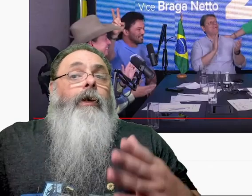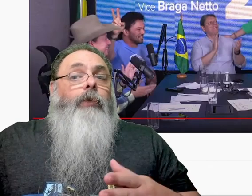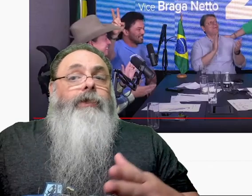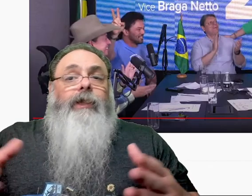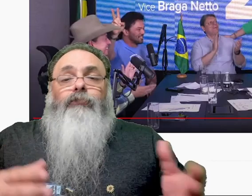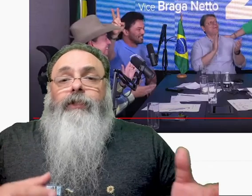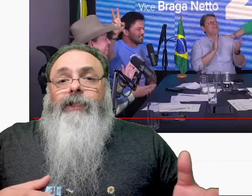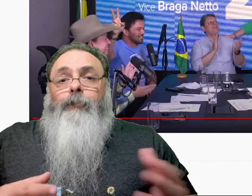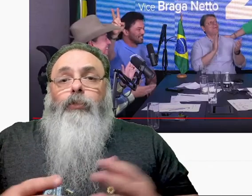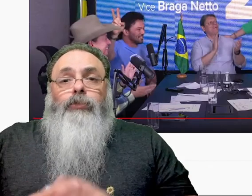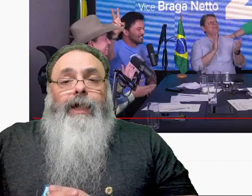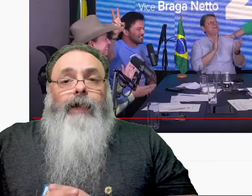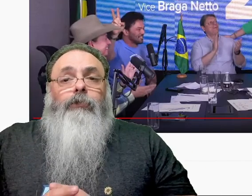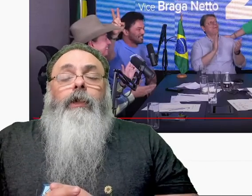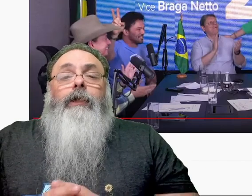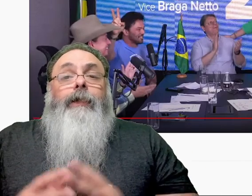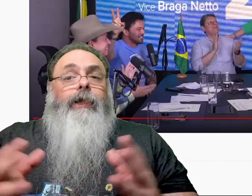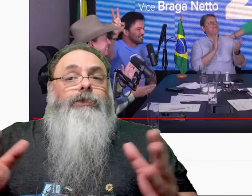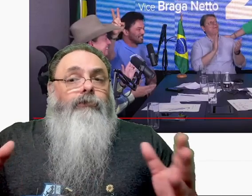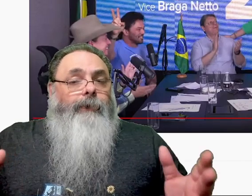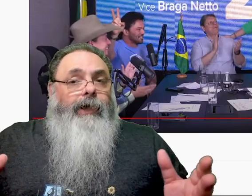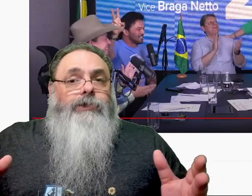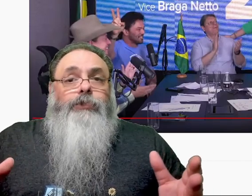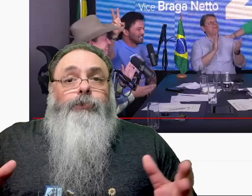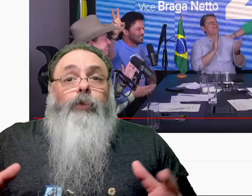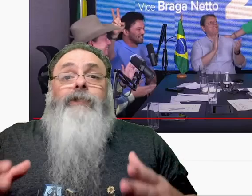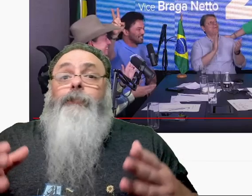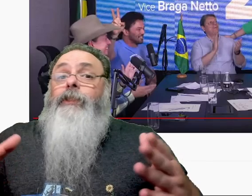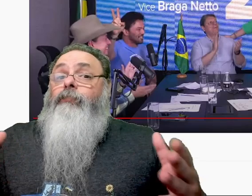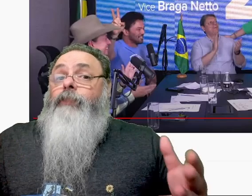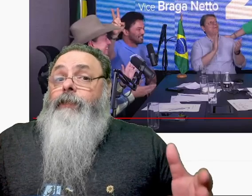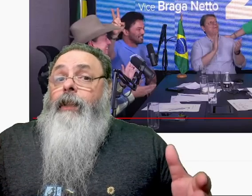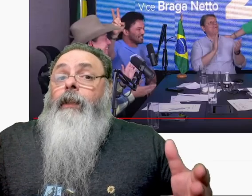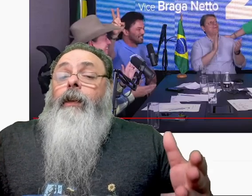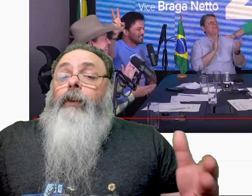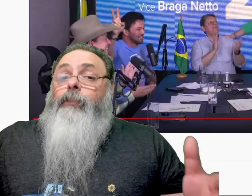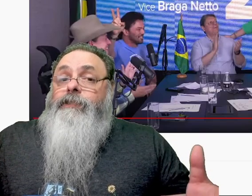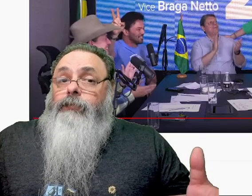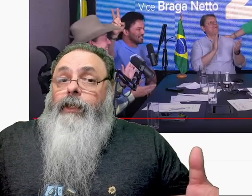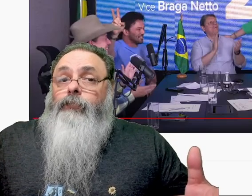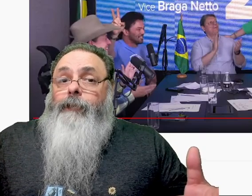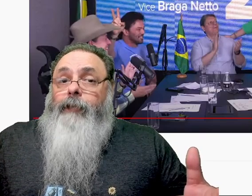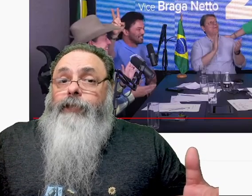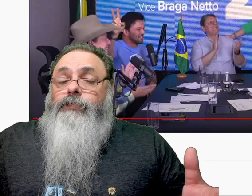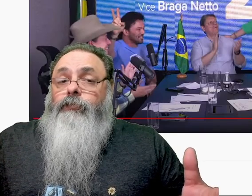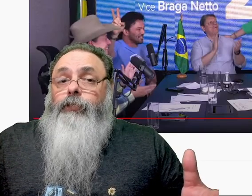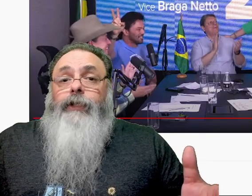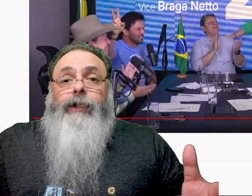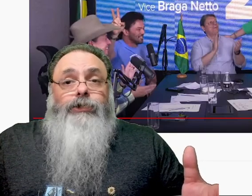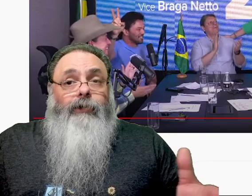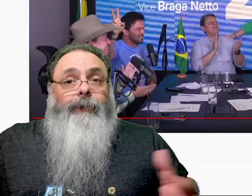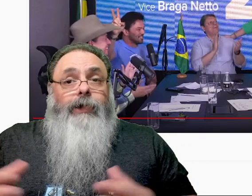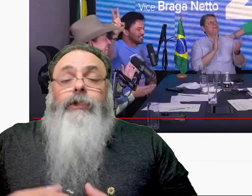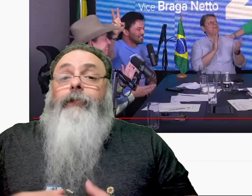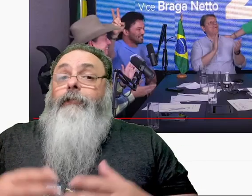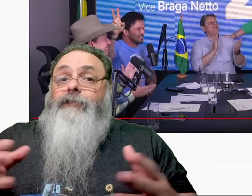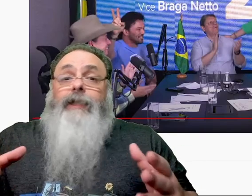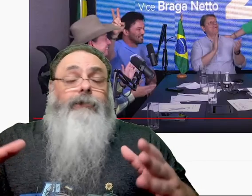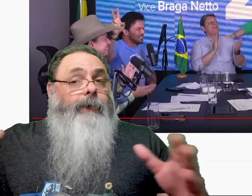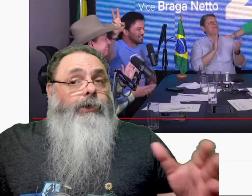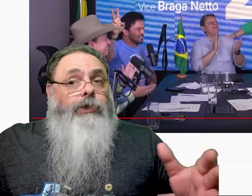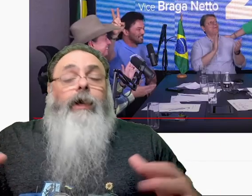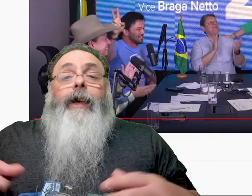Jefferson poderia afetar bolsonaro negativamente esse tipo de coisa poderia afetar a questão da do armamento civil negativamente